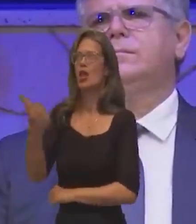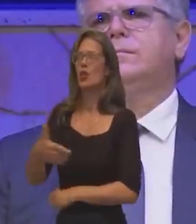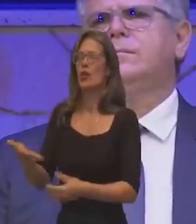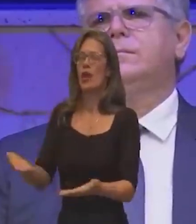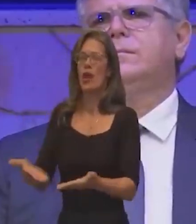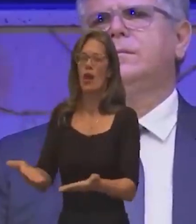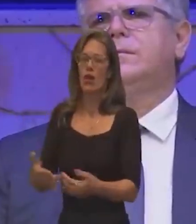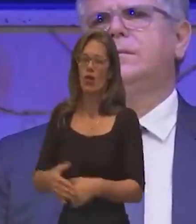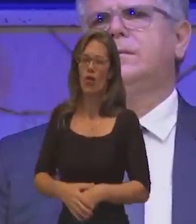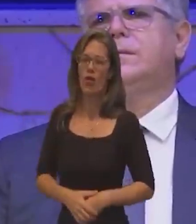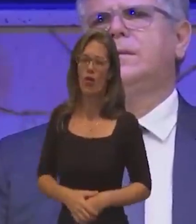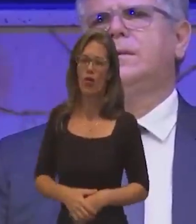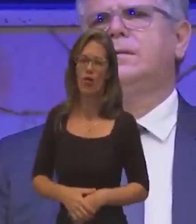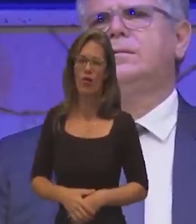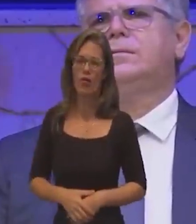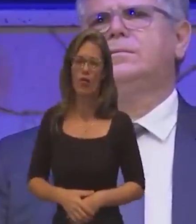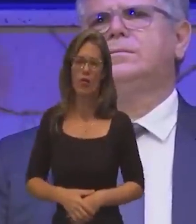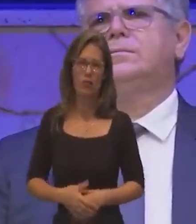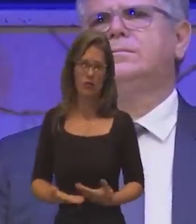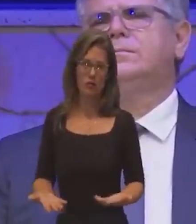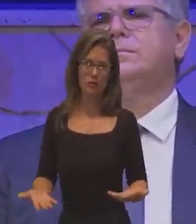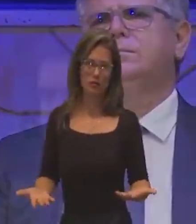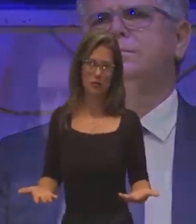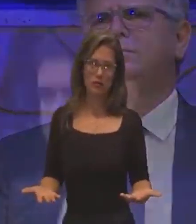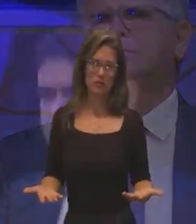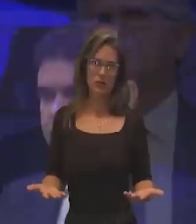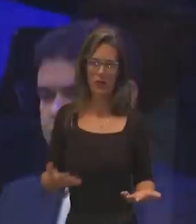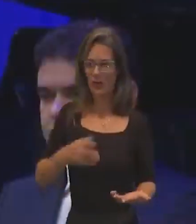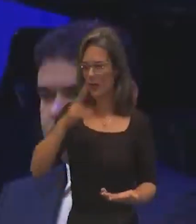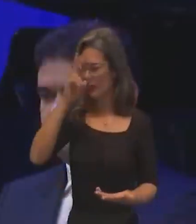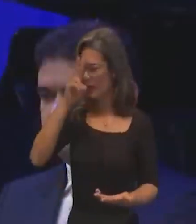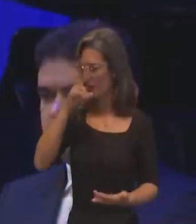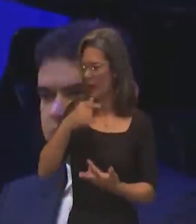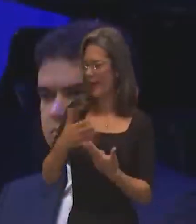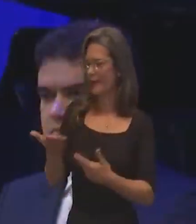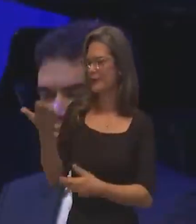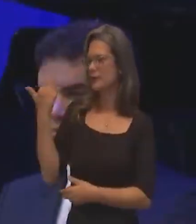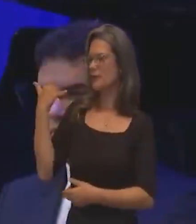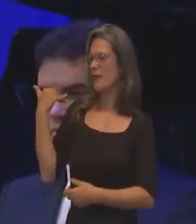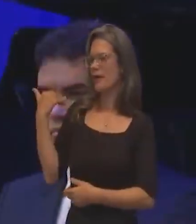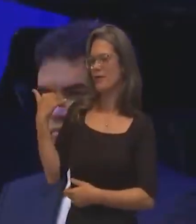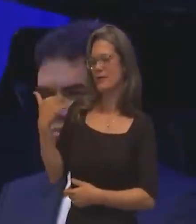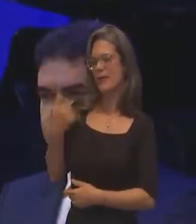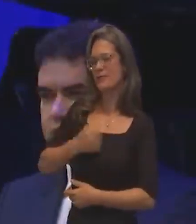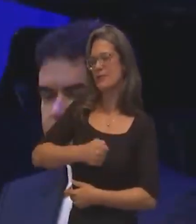Porque o alho poró do Egito, Moisés, que saudade.